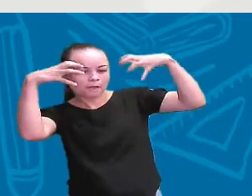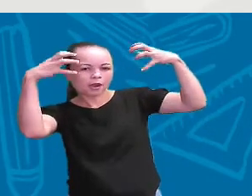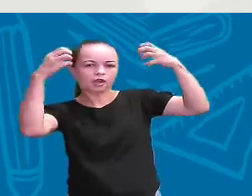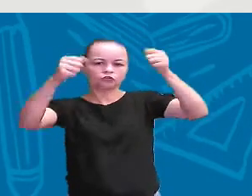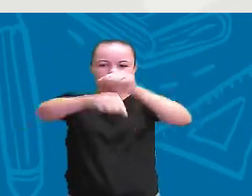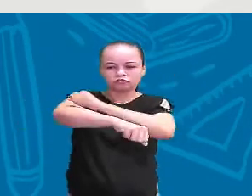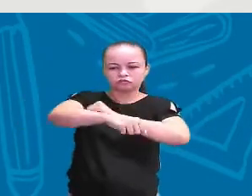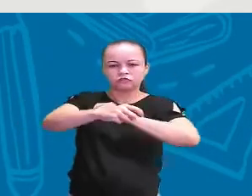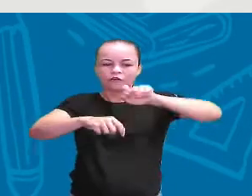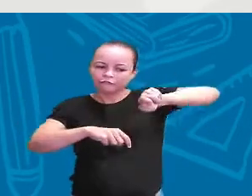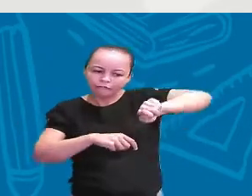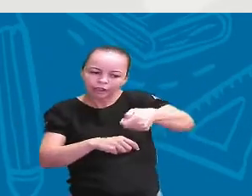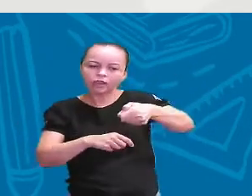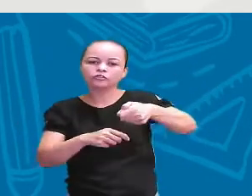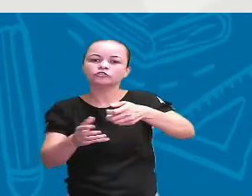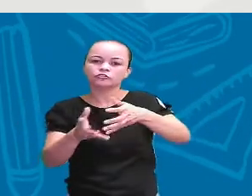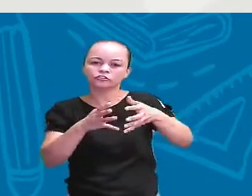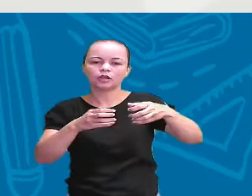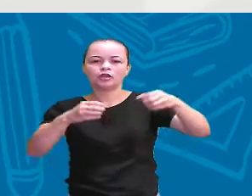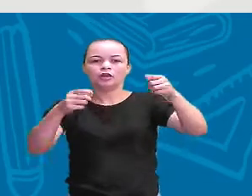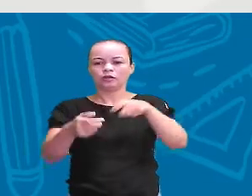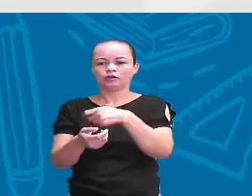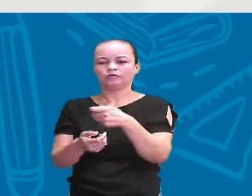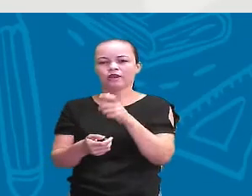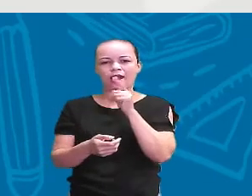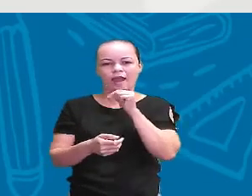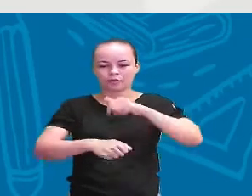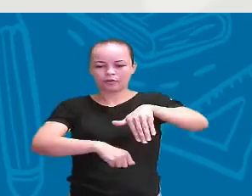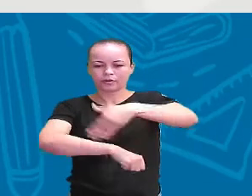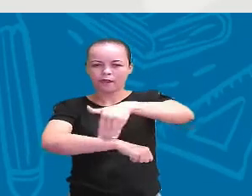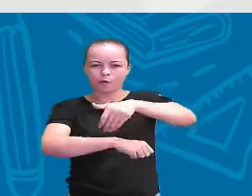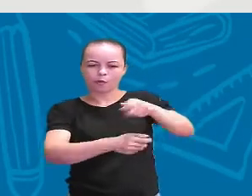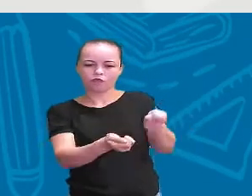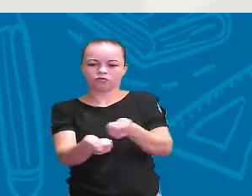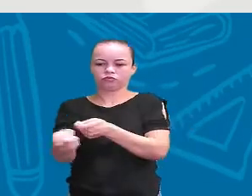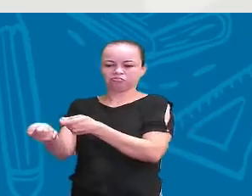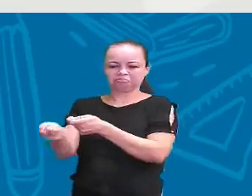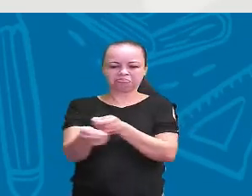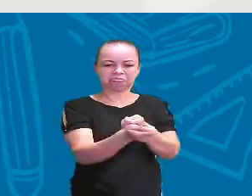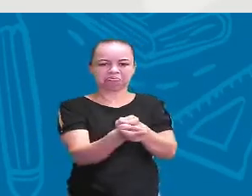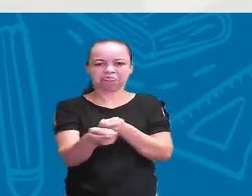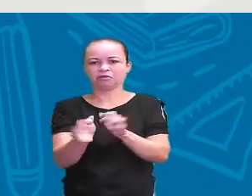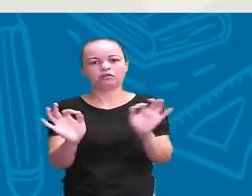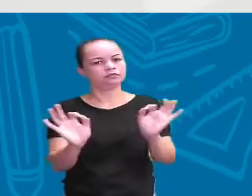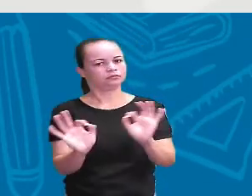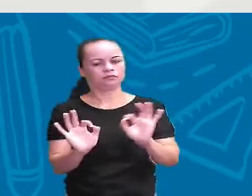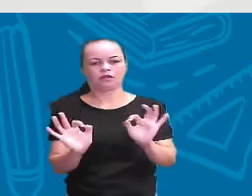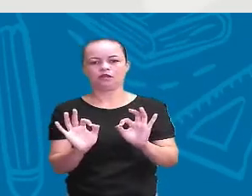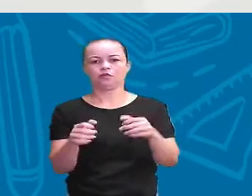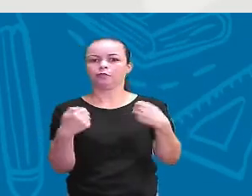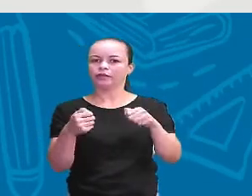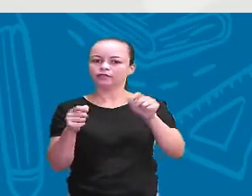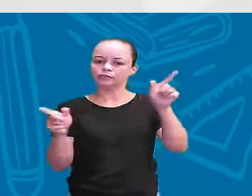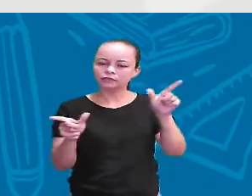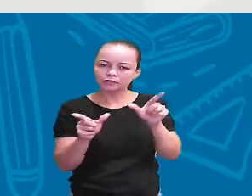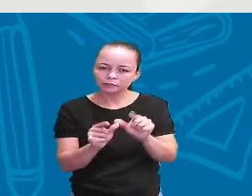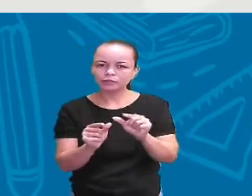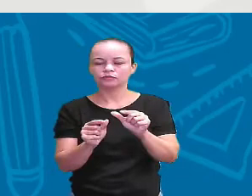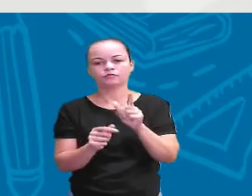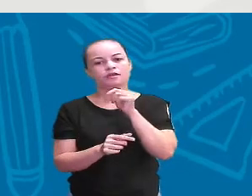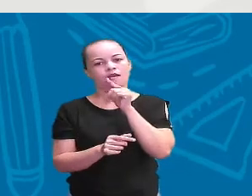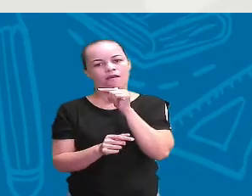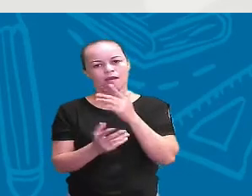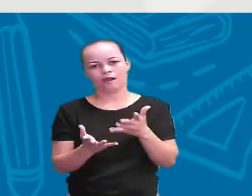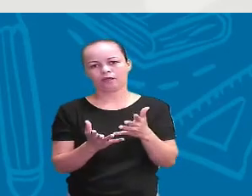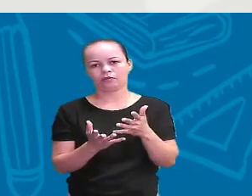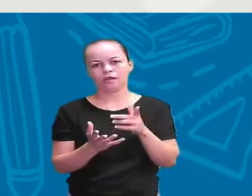o chuveiro. Não fica lá com a torneira assim, na calçada, para lá e para cá. Não, vamos economizar a água, pessoal.